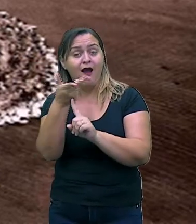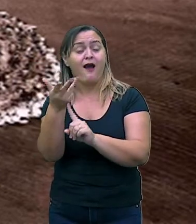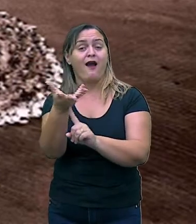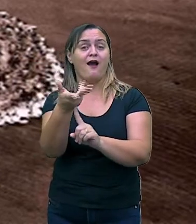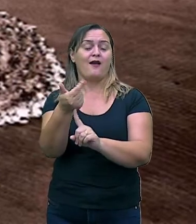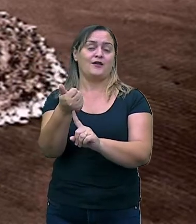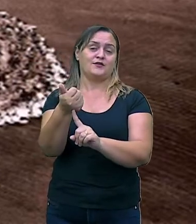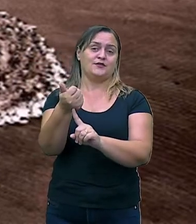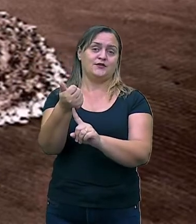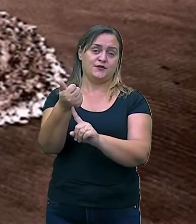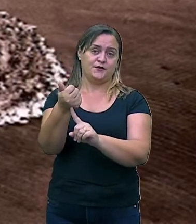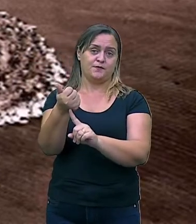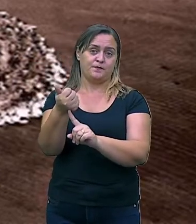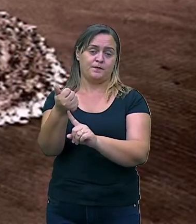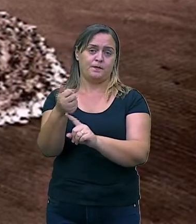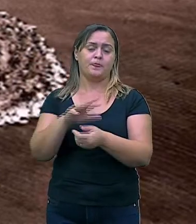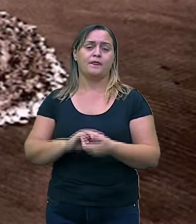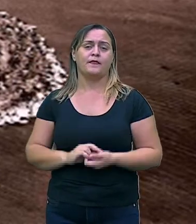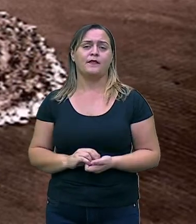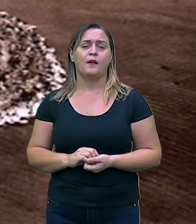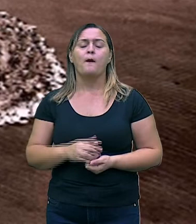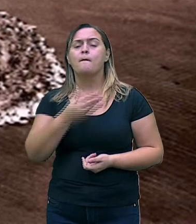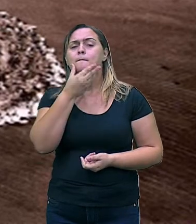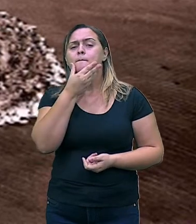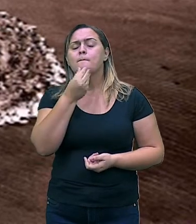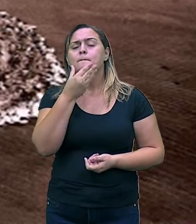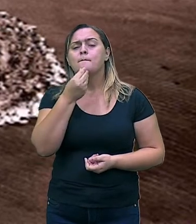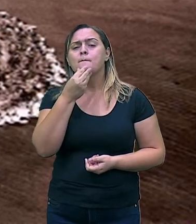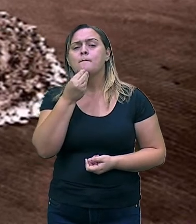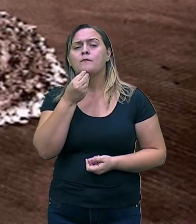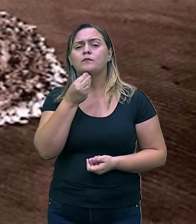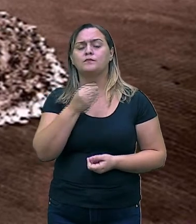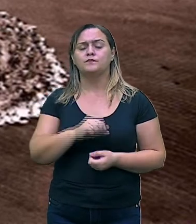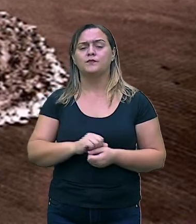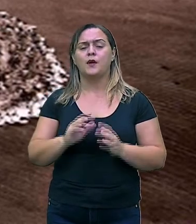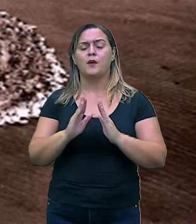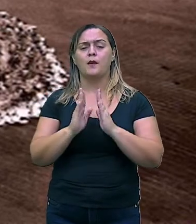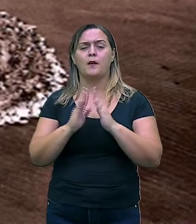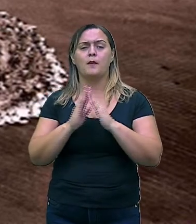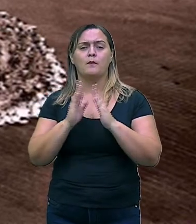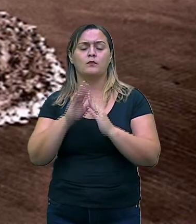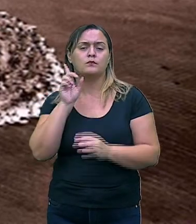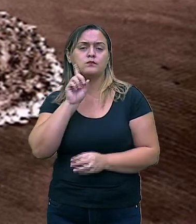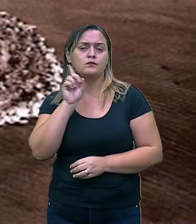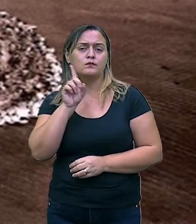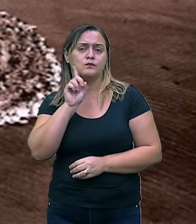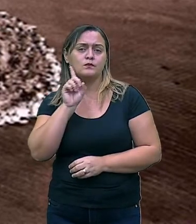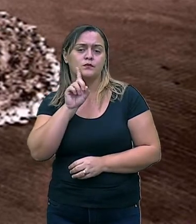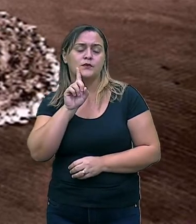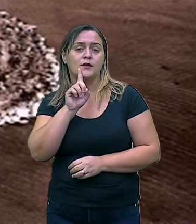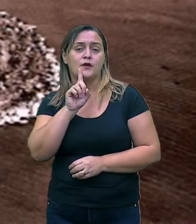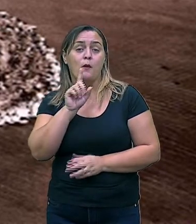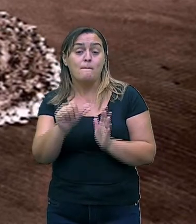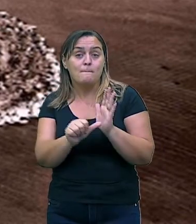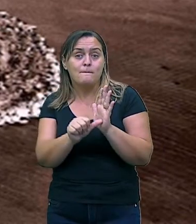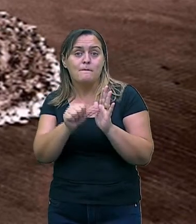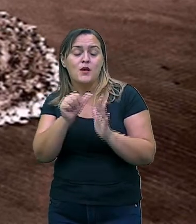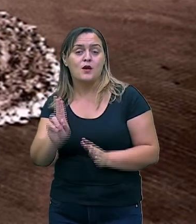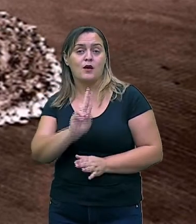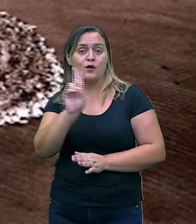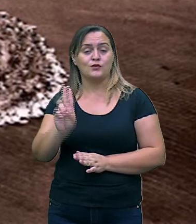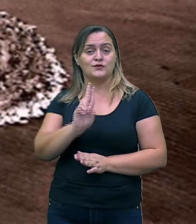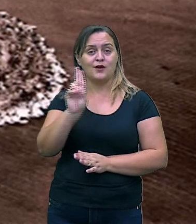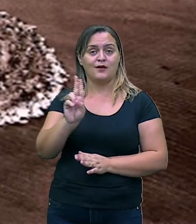estadunidenses Robert Smithson foi um dos primeiros nessa interferência chamada de land art, ou a